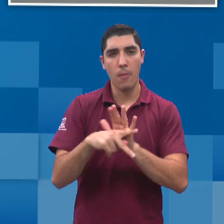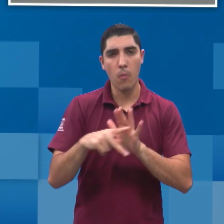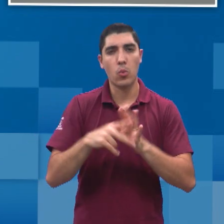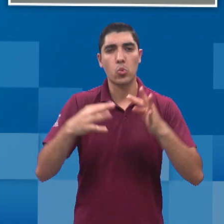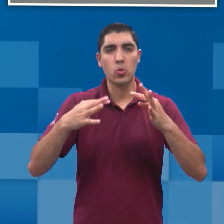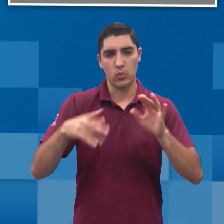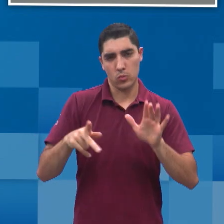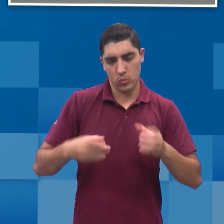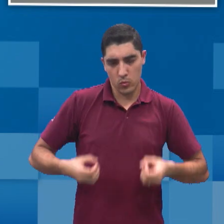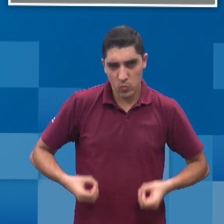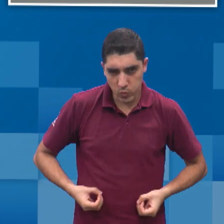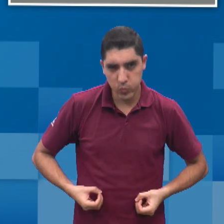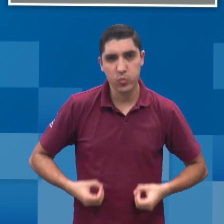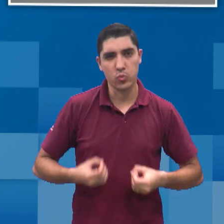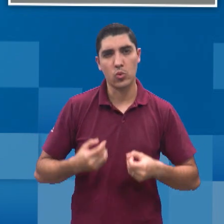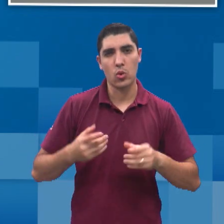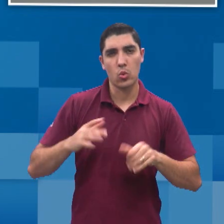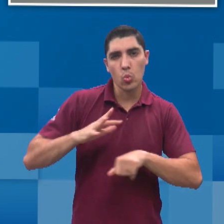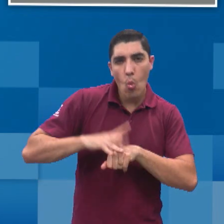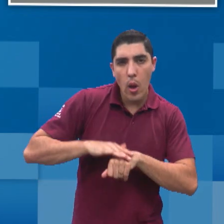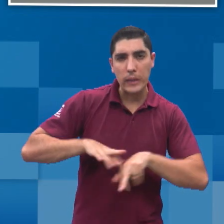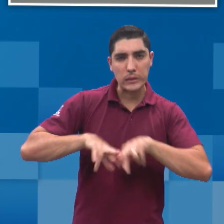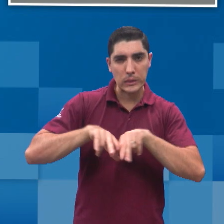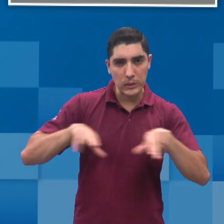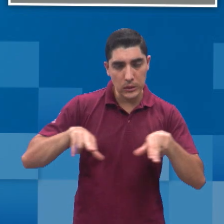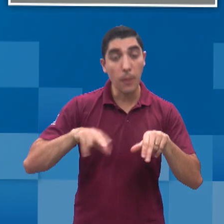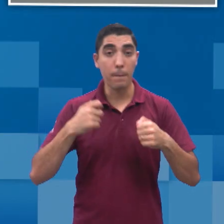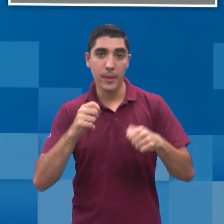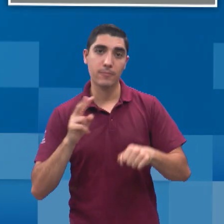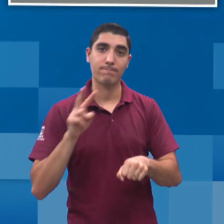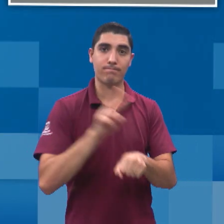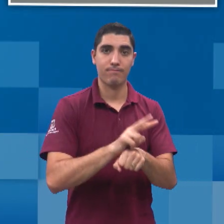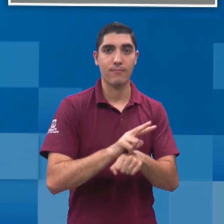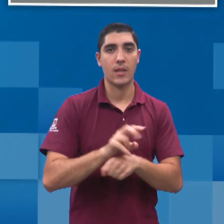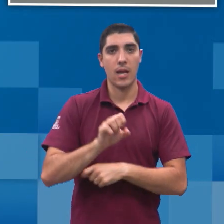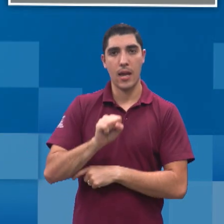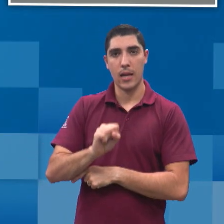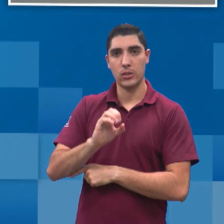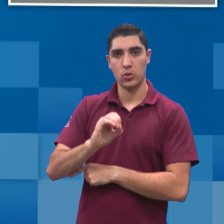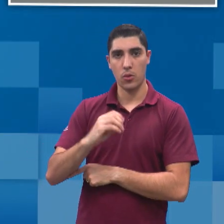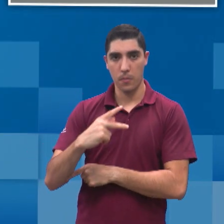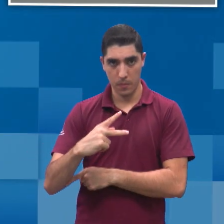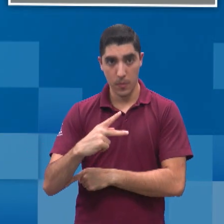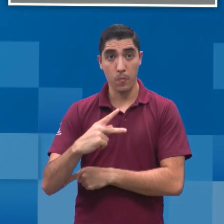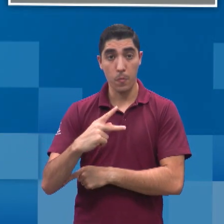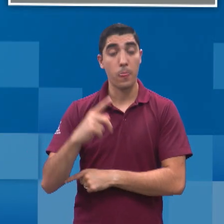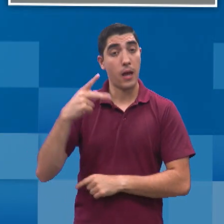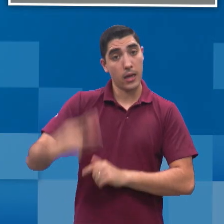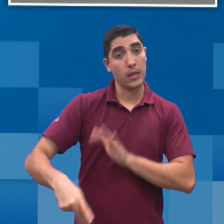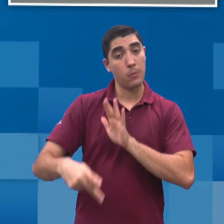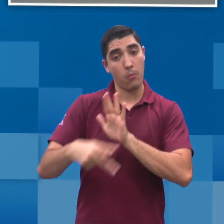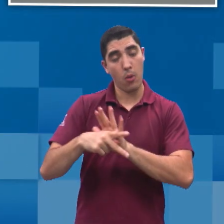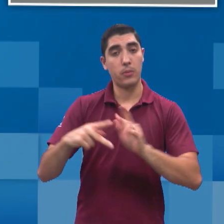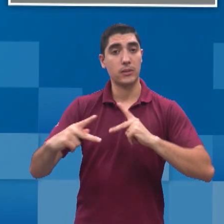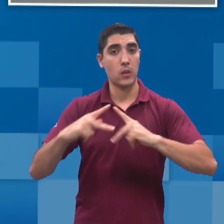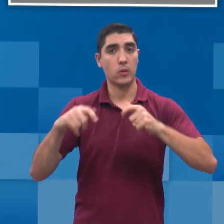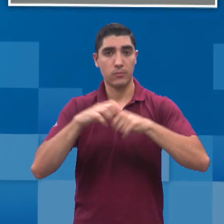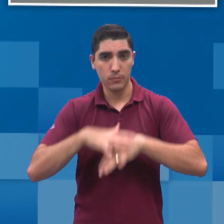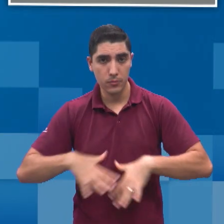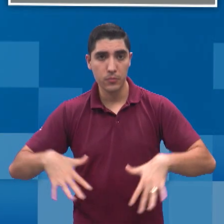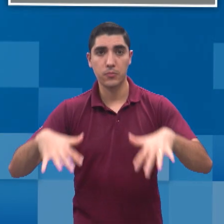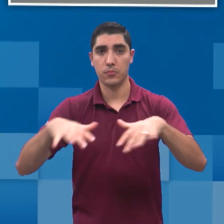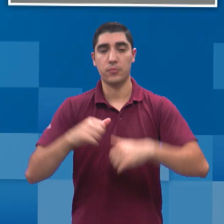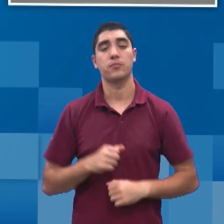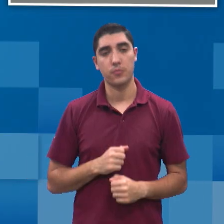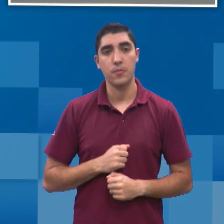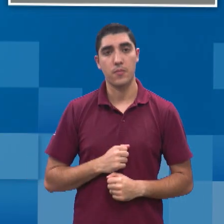ovários policísticos, SOP, no município de São José dos Campos e da outras